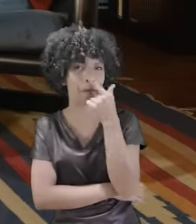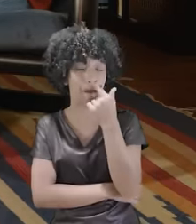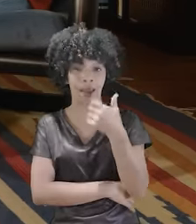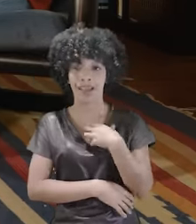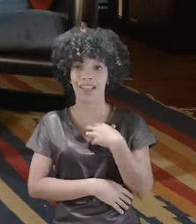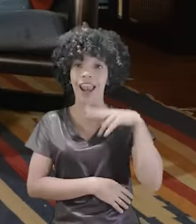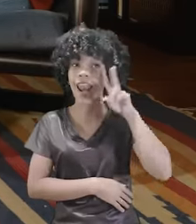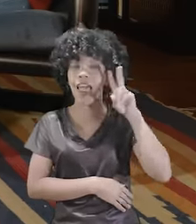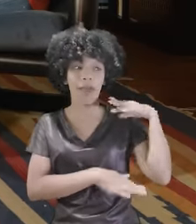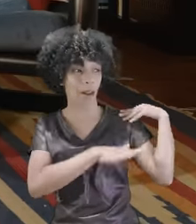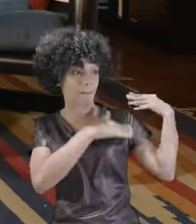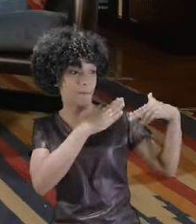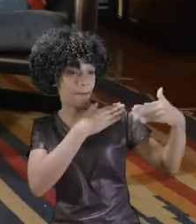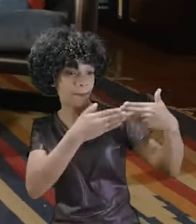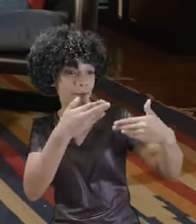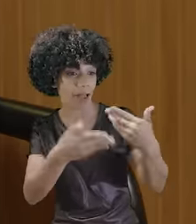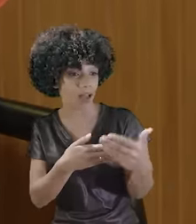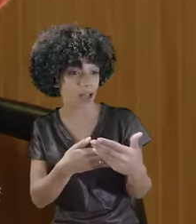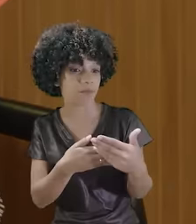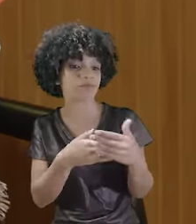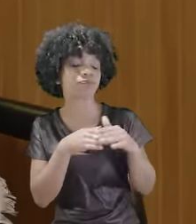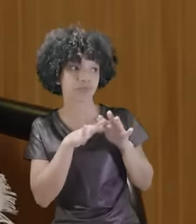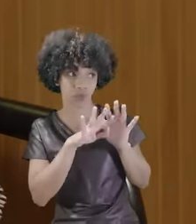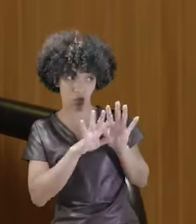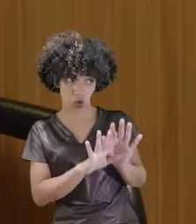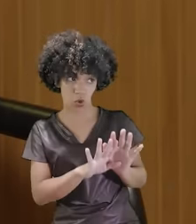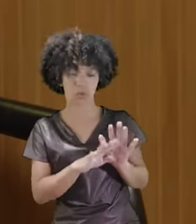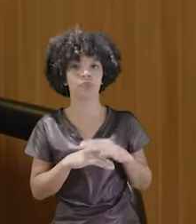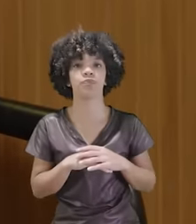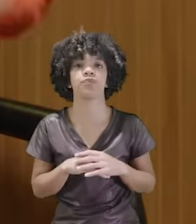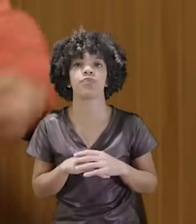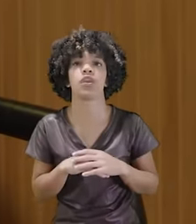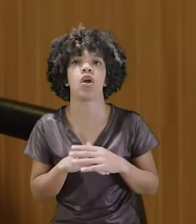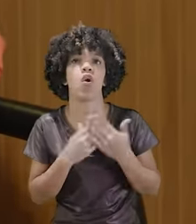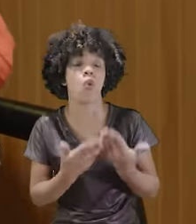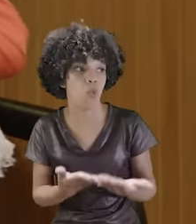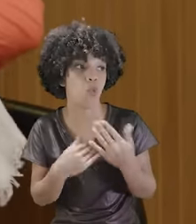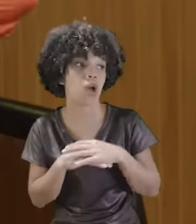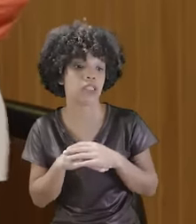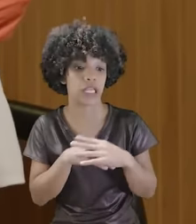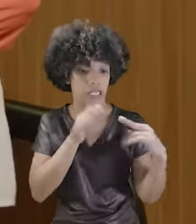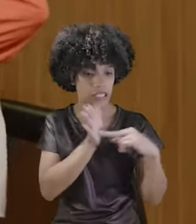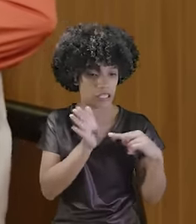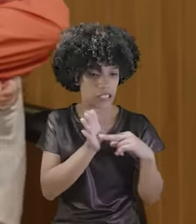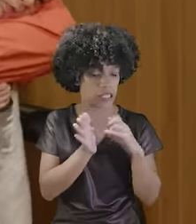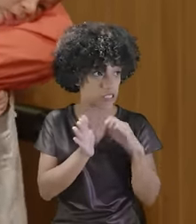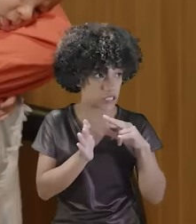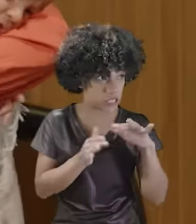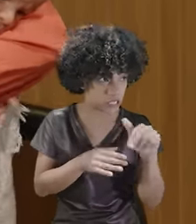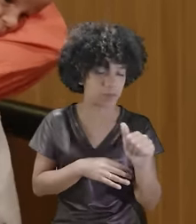você me deixa lembrar tudo o que passei quando a gente sai na na Lipo minha cidade para